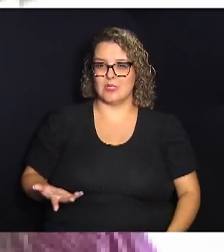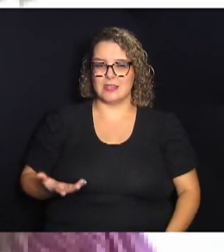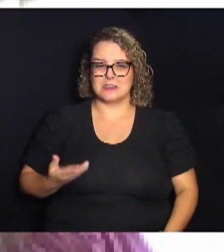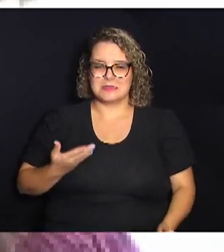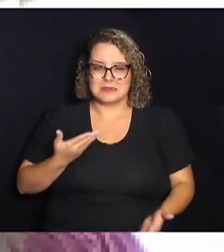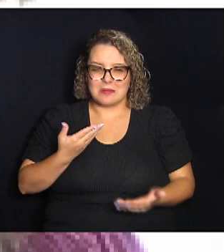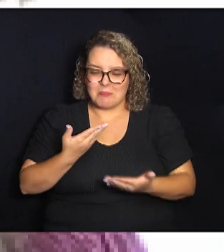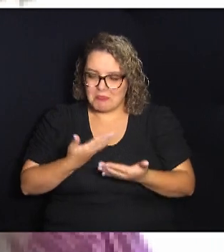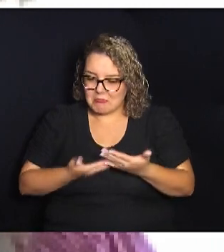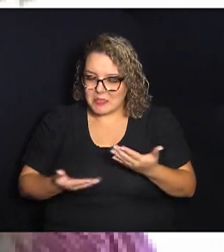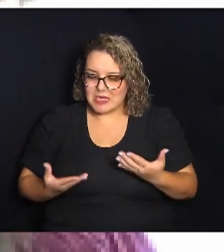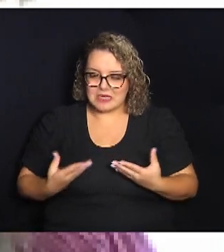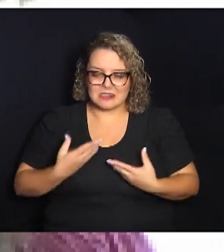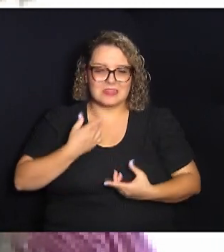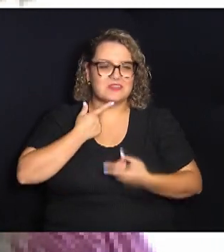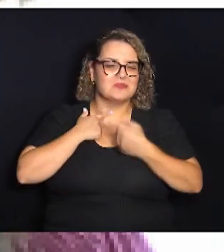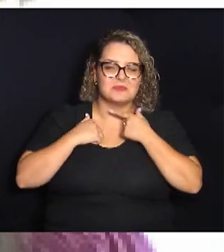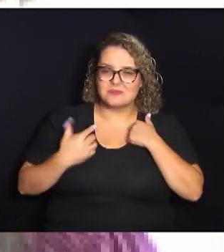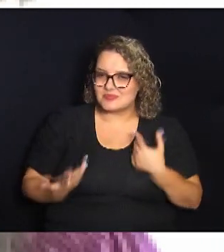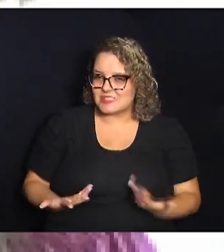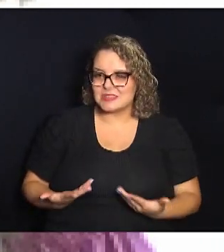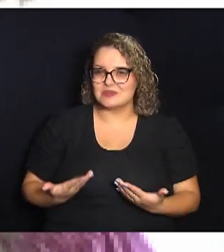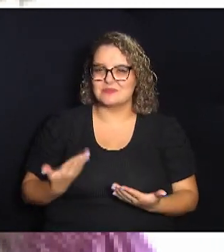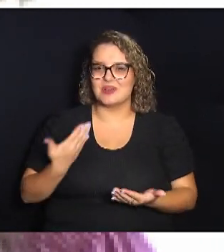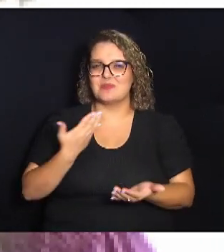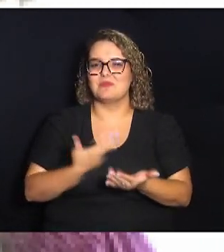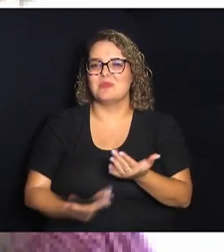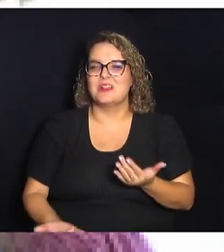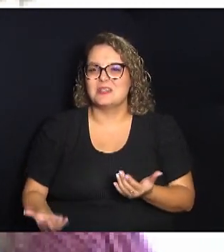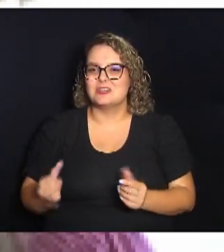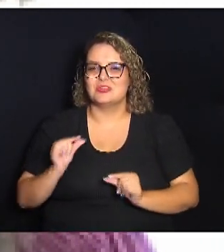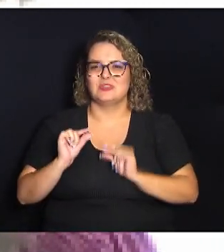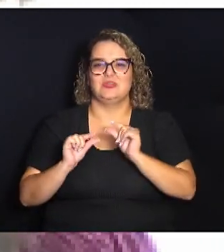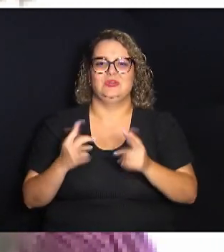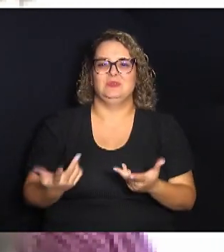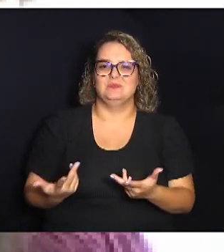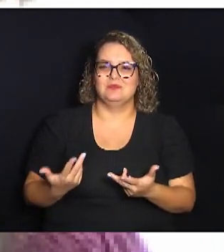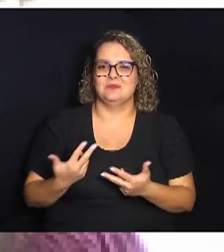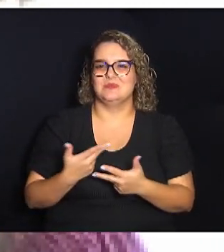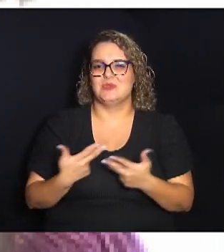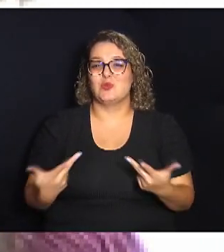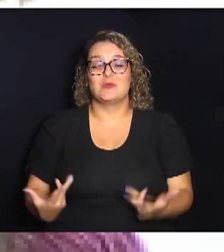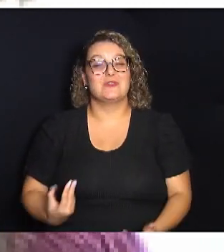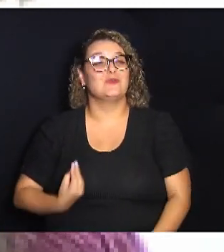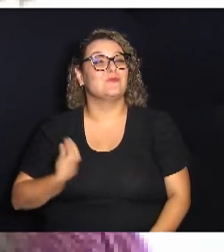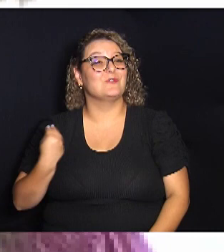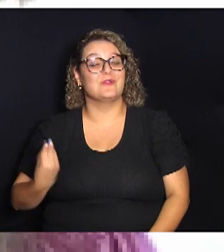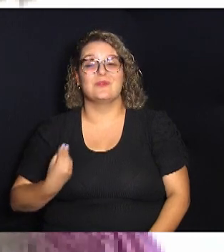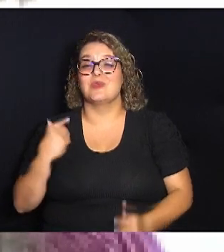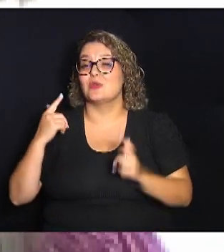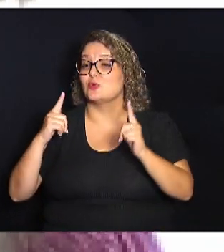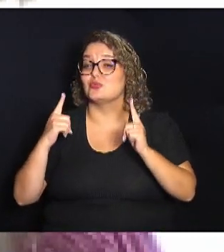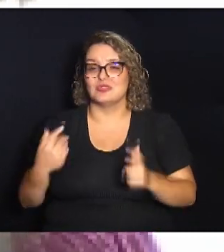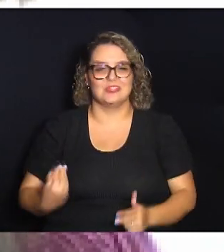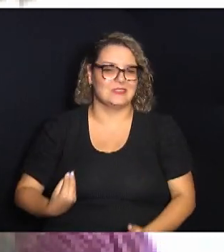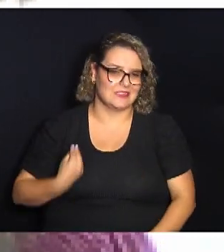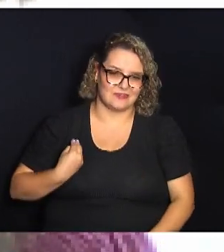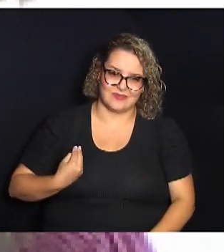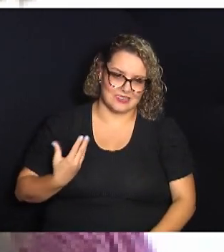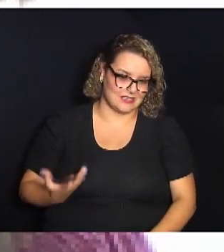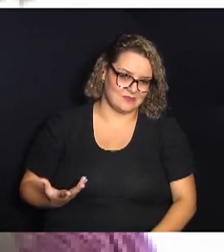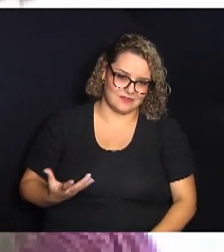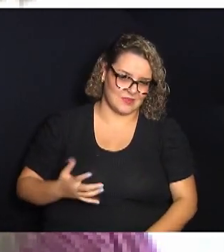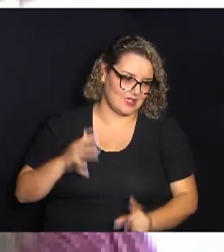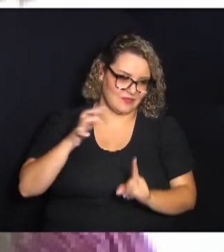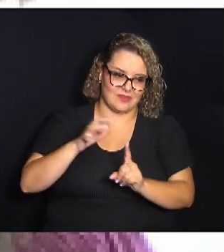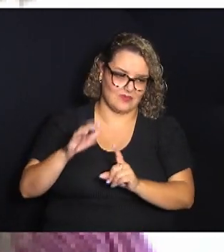dissabores vai fazendo com que ela vai perdendo um pouco da coisa do viver, né? De curtir a vida. E isso vai afetando